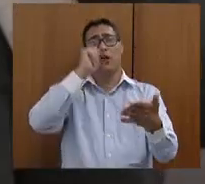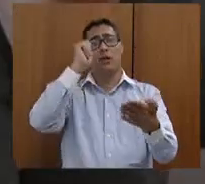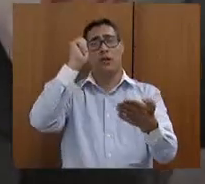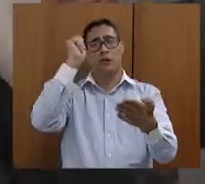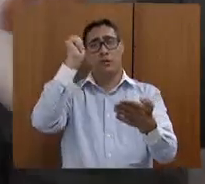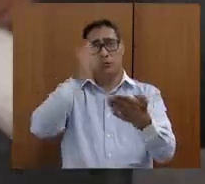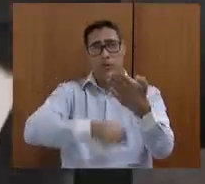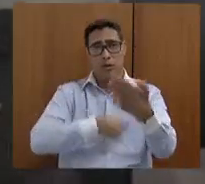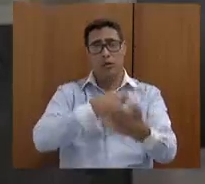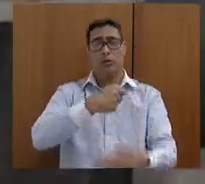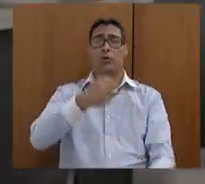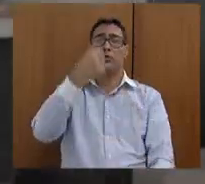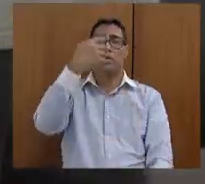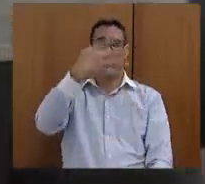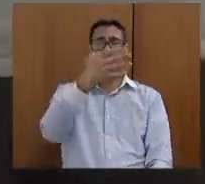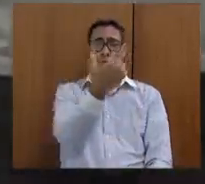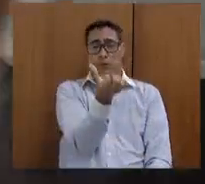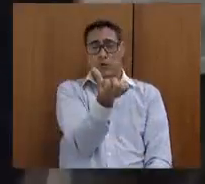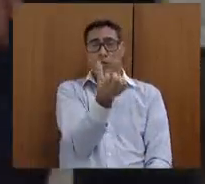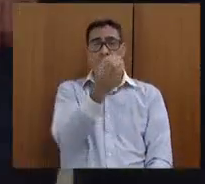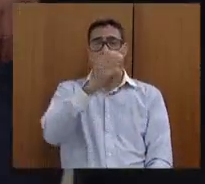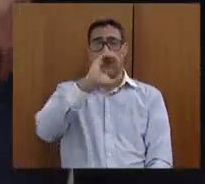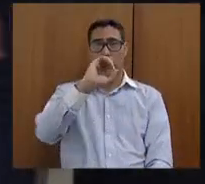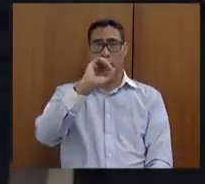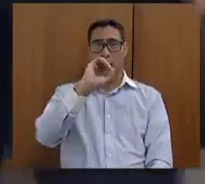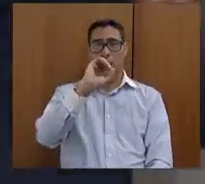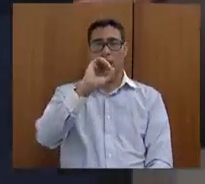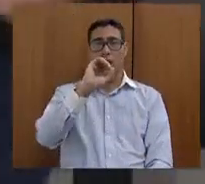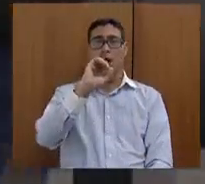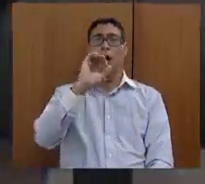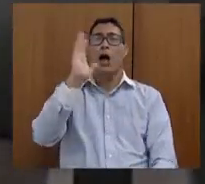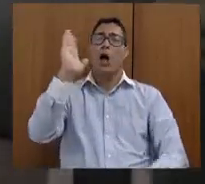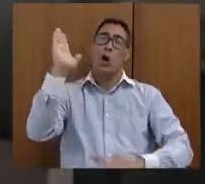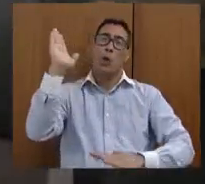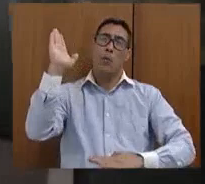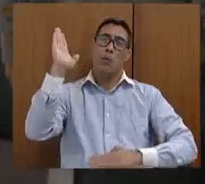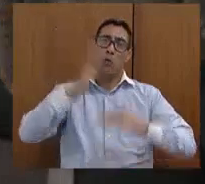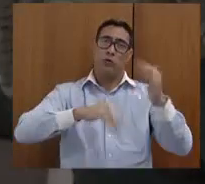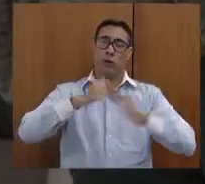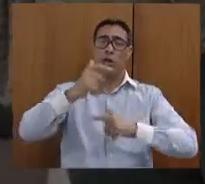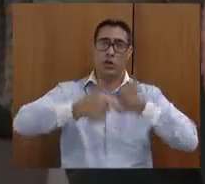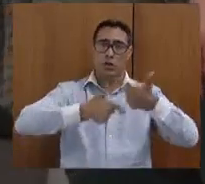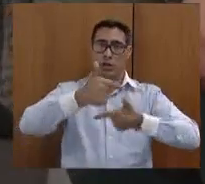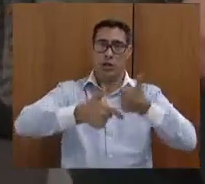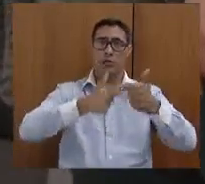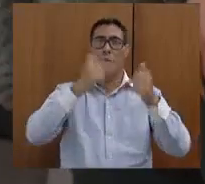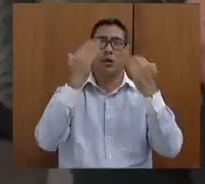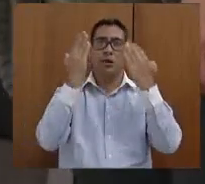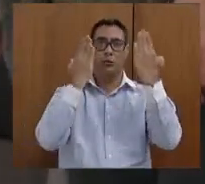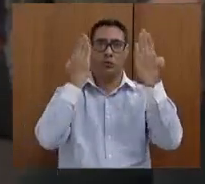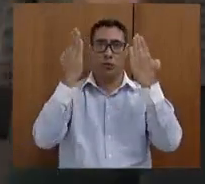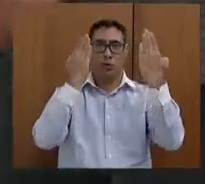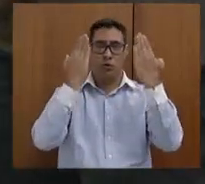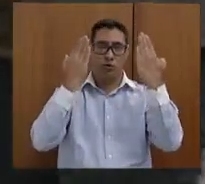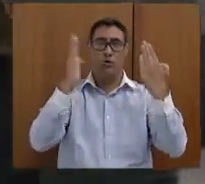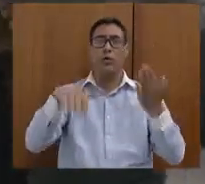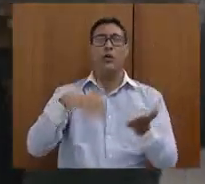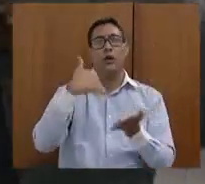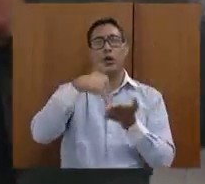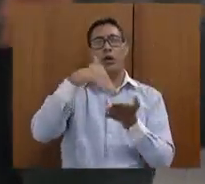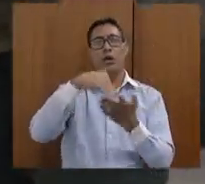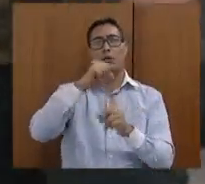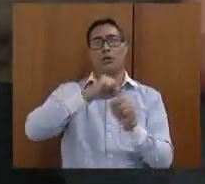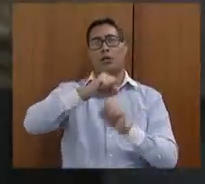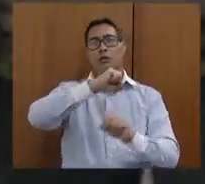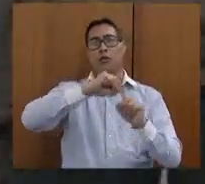de 460 profissionais para atuar como psicólogos sociais nossa rede de forma coletiva